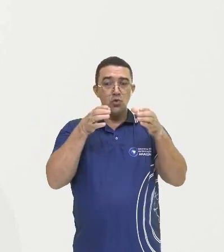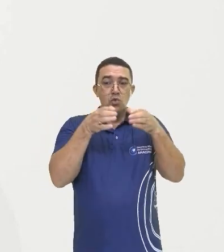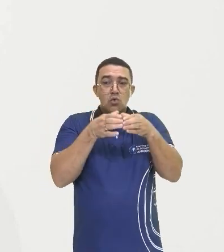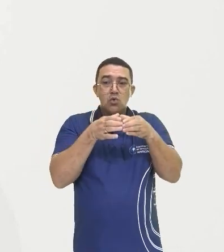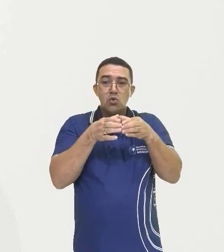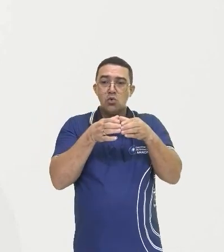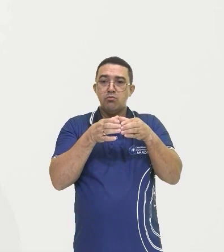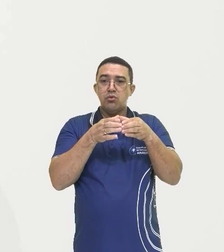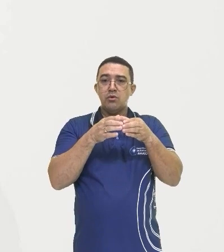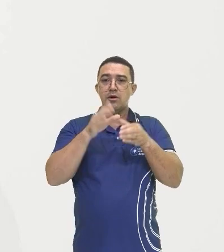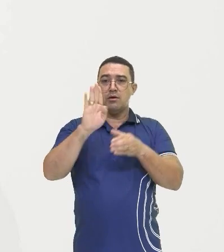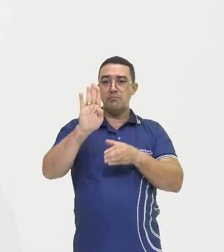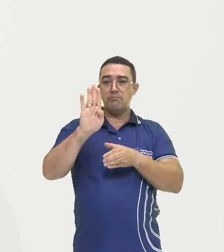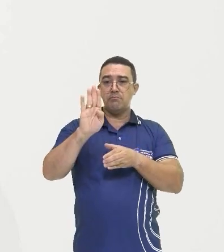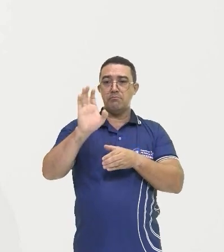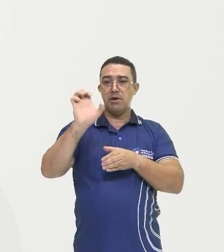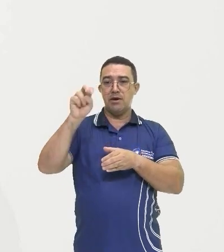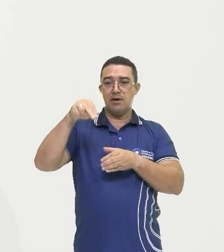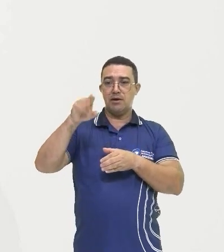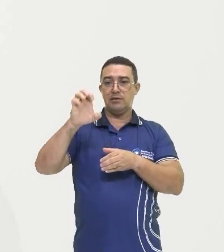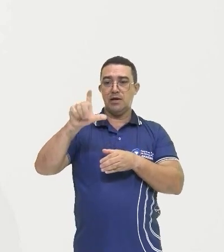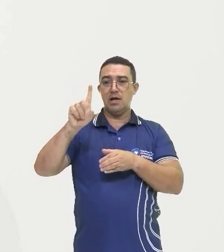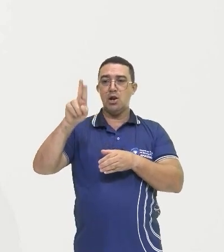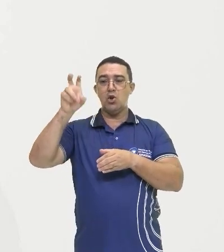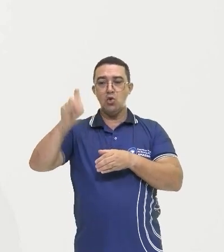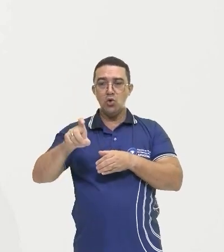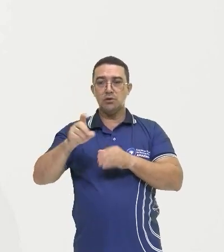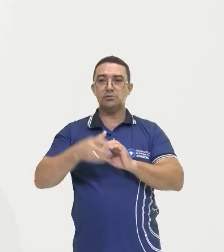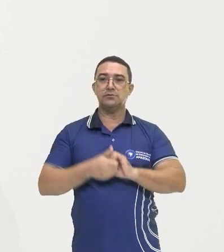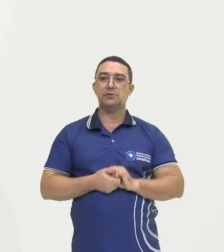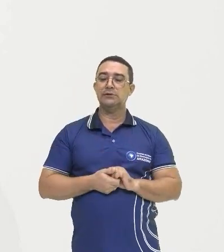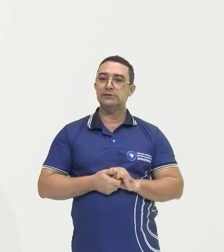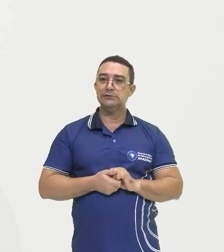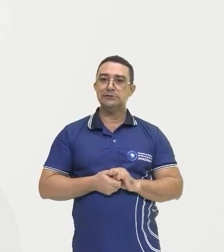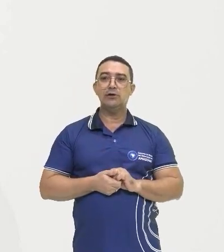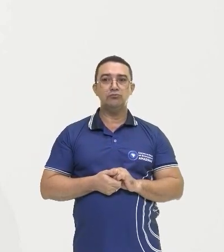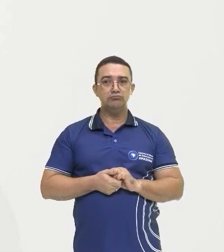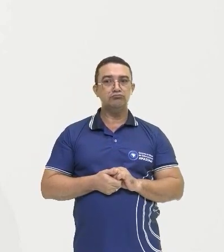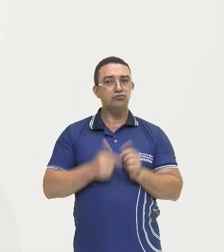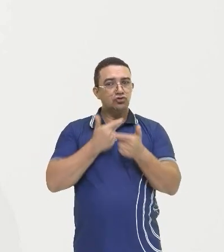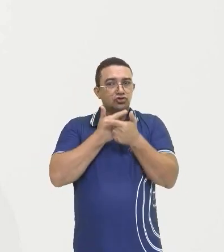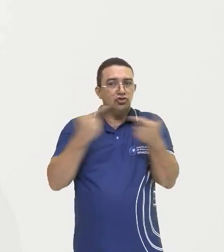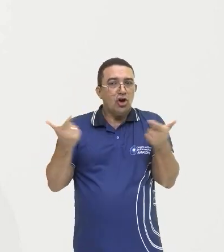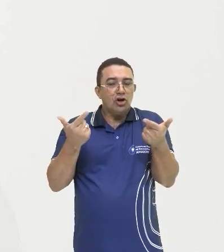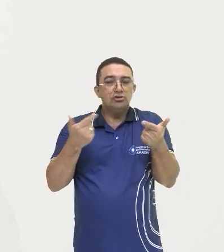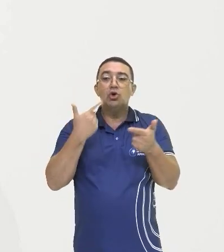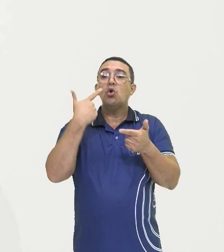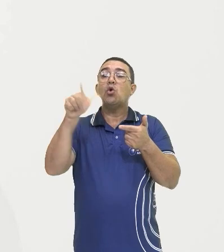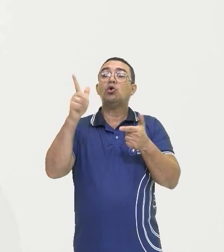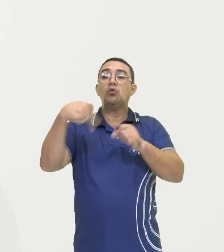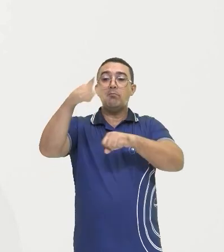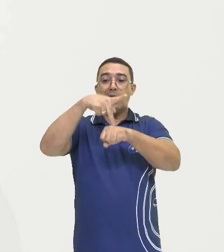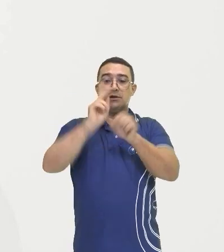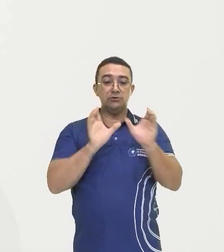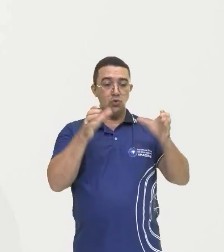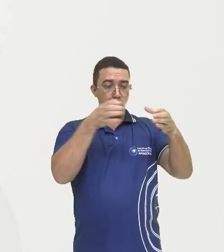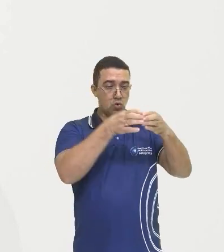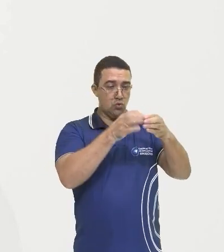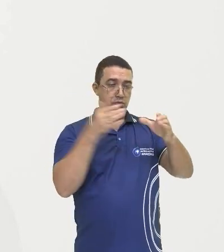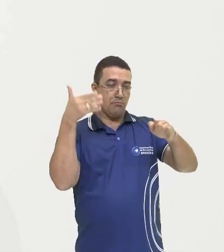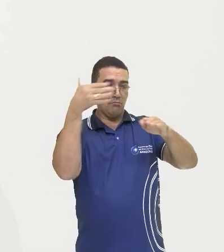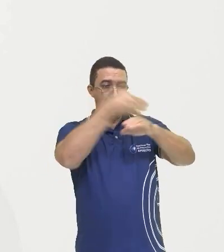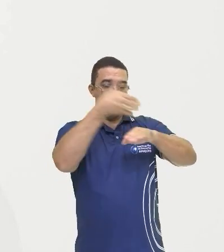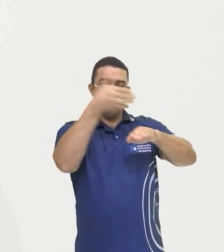do Benelux. Bem, o sucesso foi grande e o que aconteceu? Mais países entraram. Entraram também